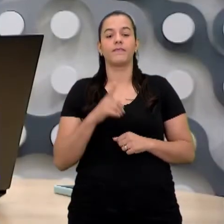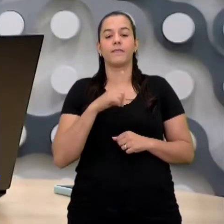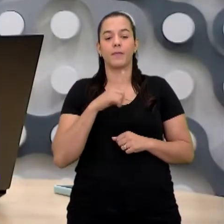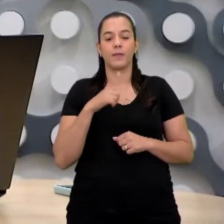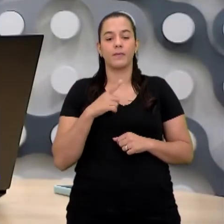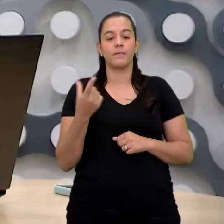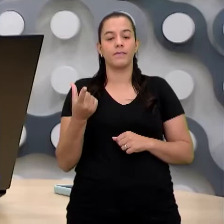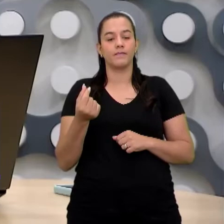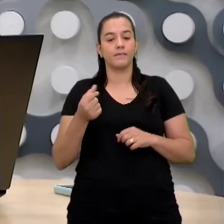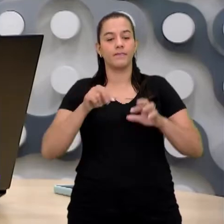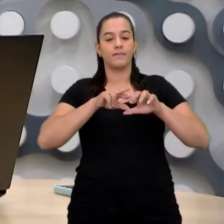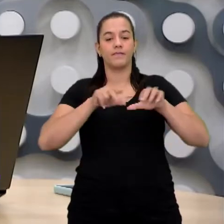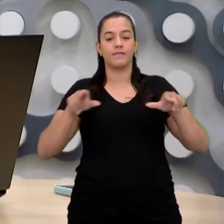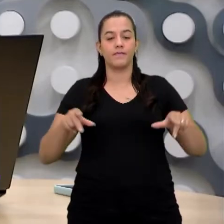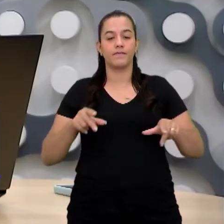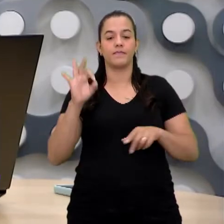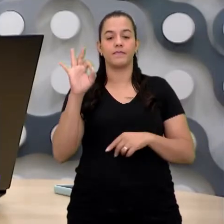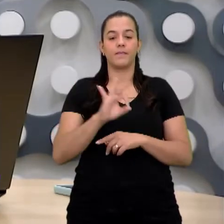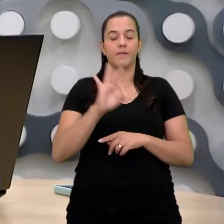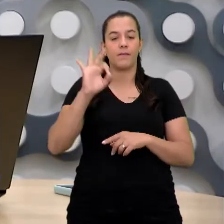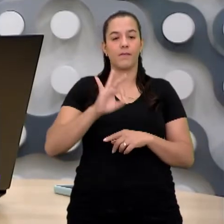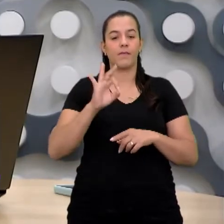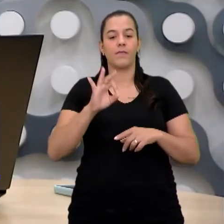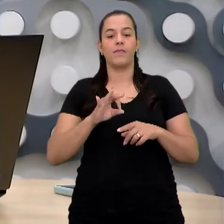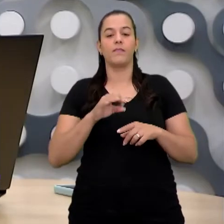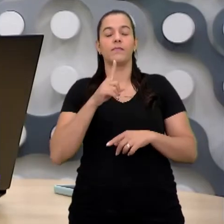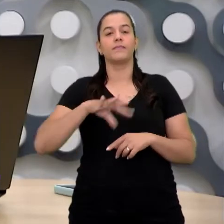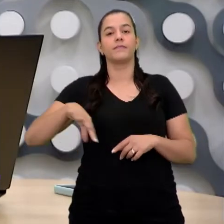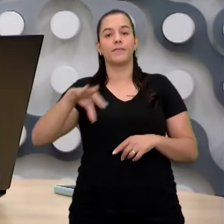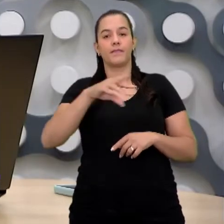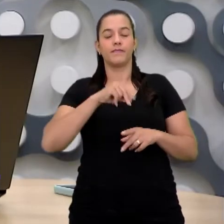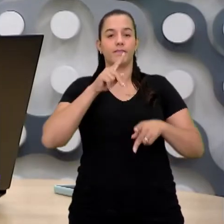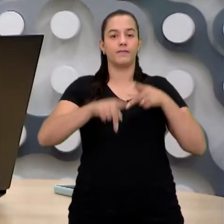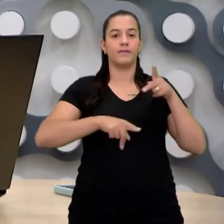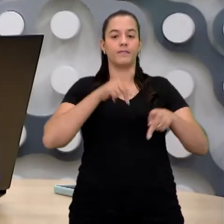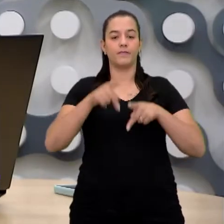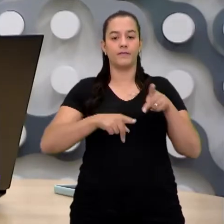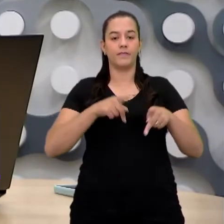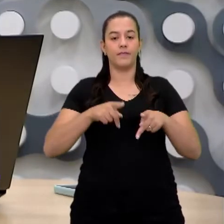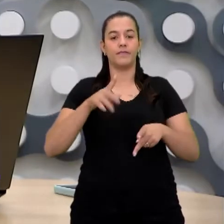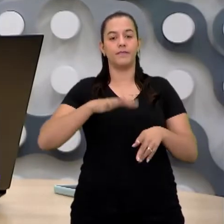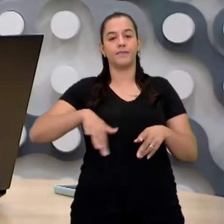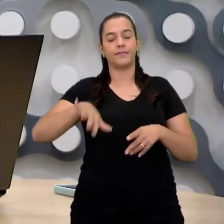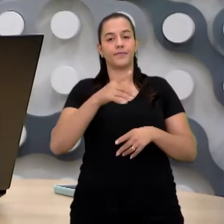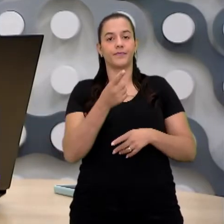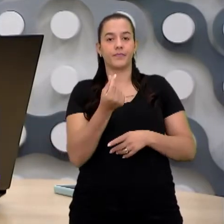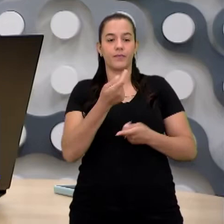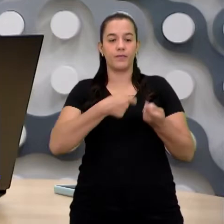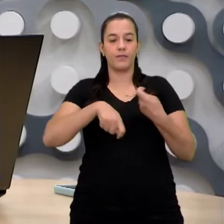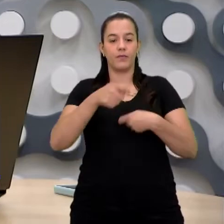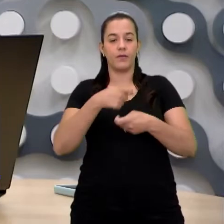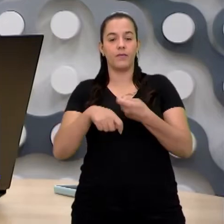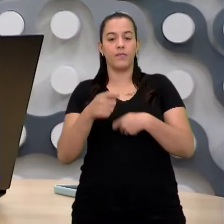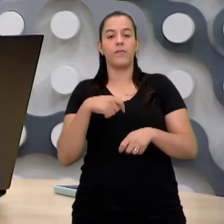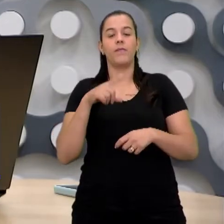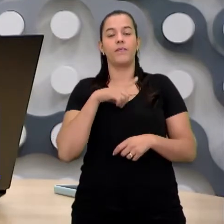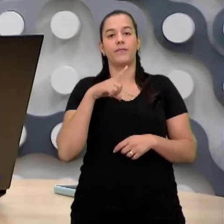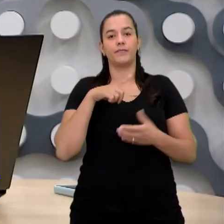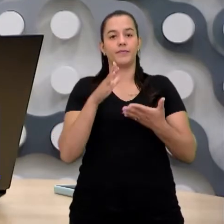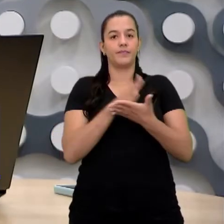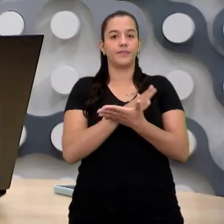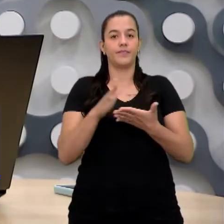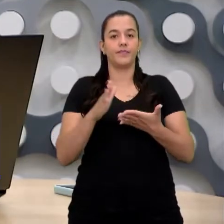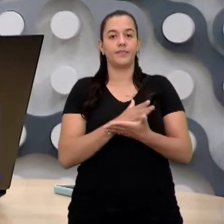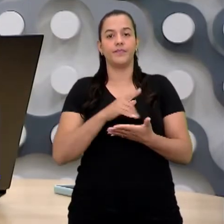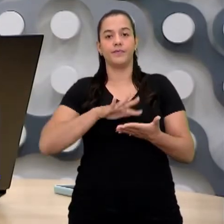valor em porcentagem da população residente, com rendimentos aí, ainda nos valores bem